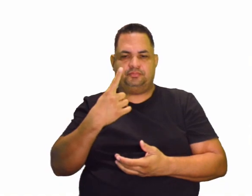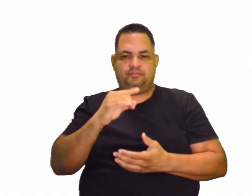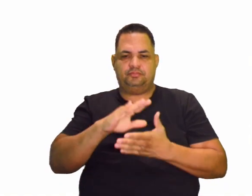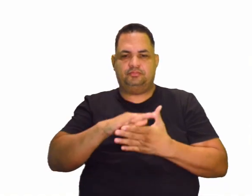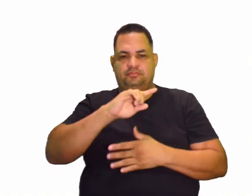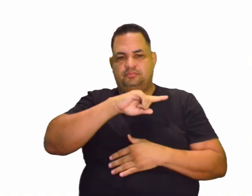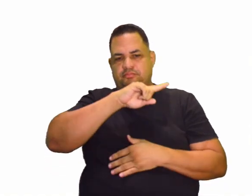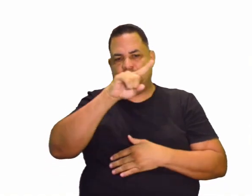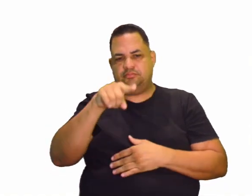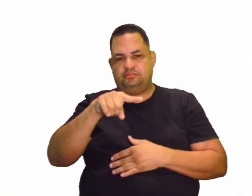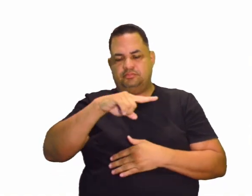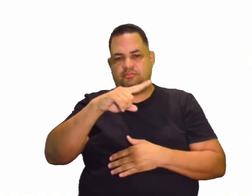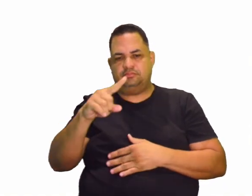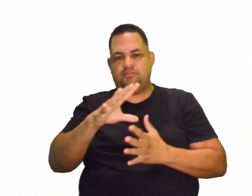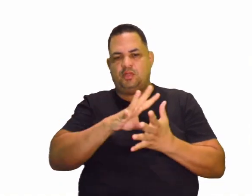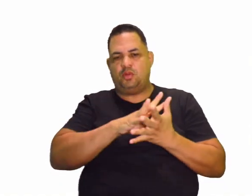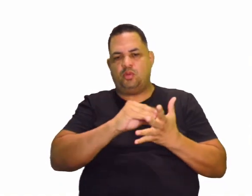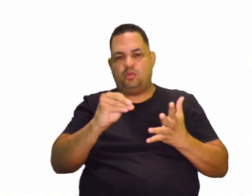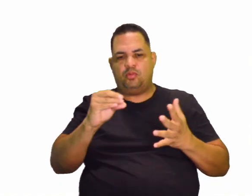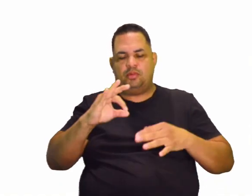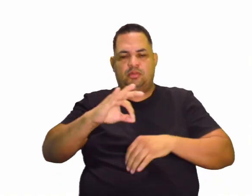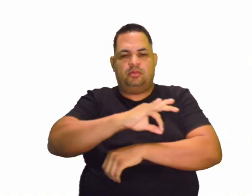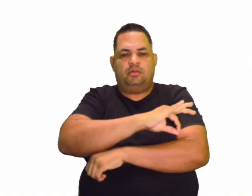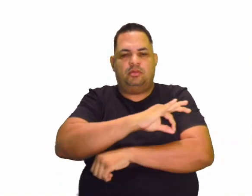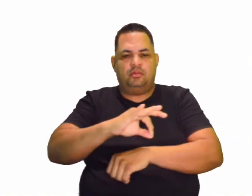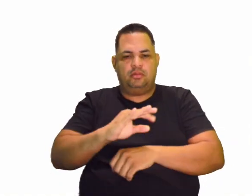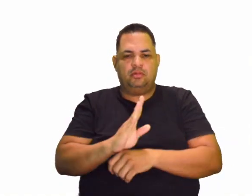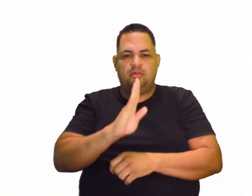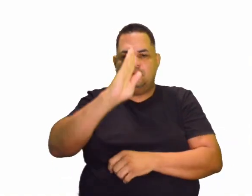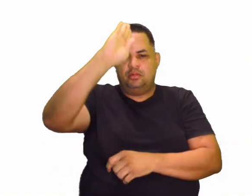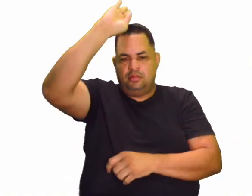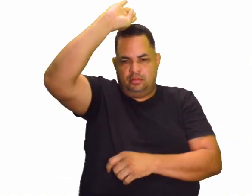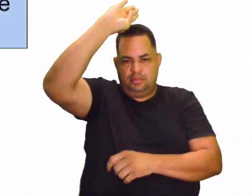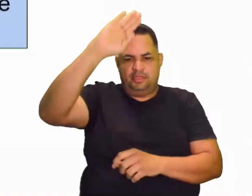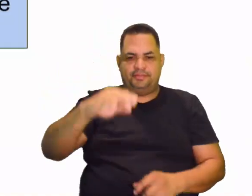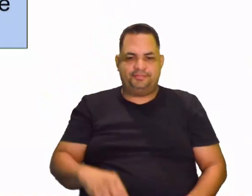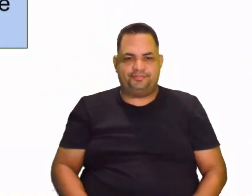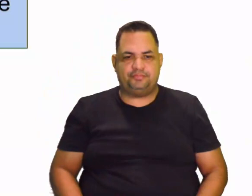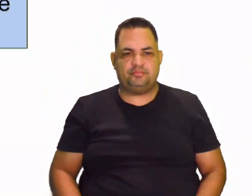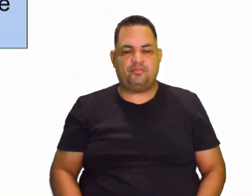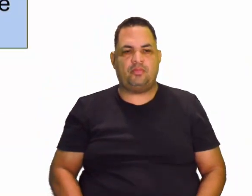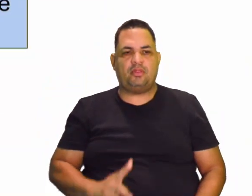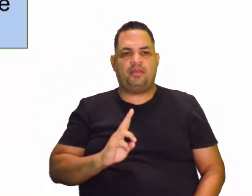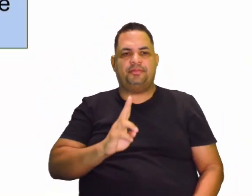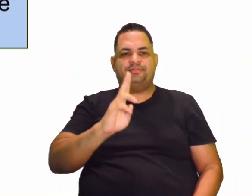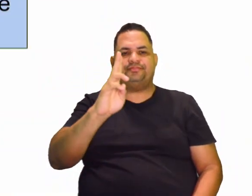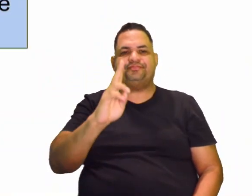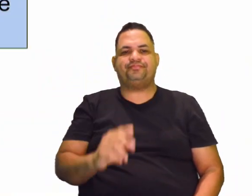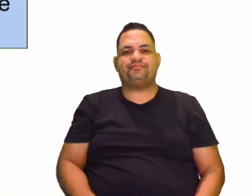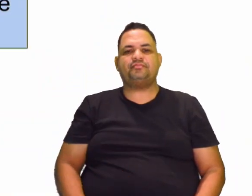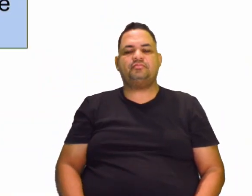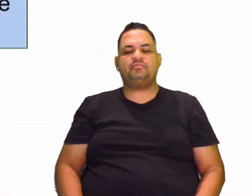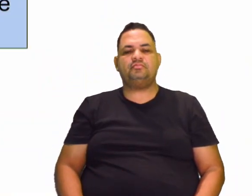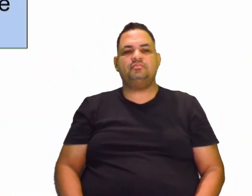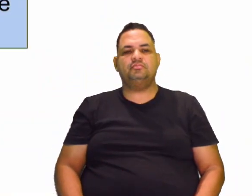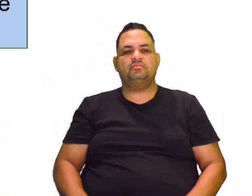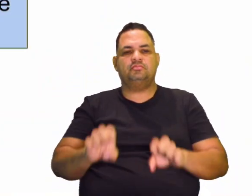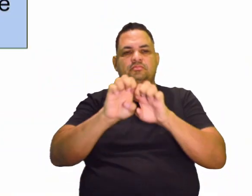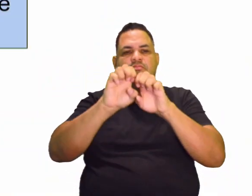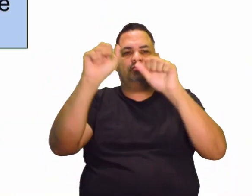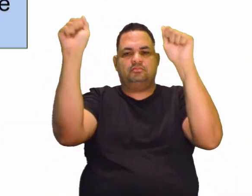aqui, é uma imitação da arquitetura romana. Seguindo, então, na